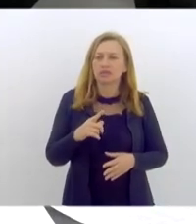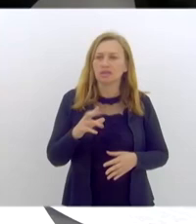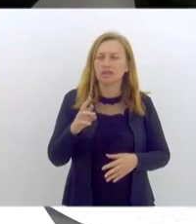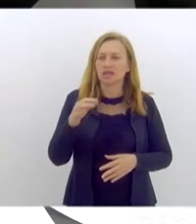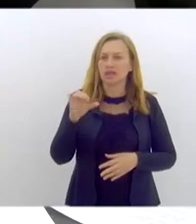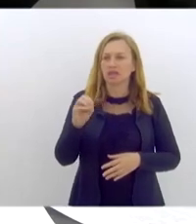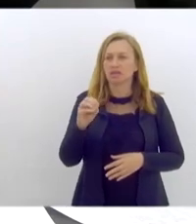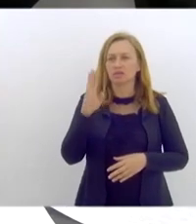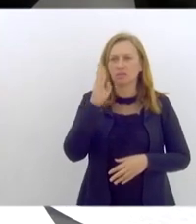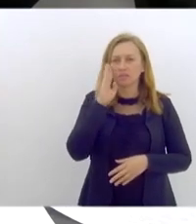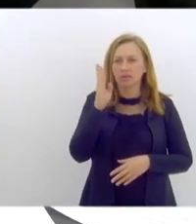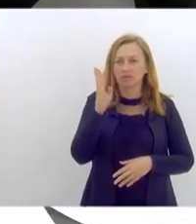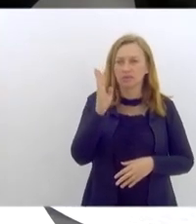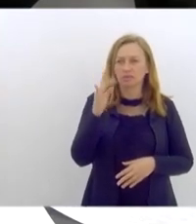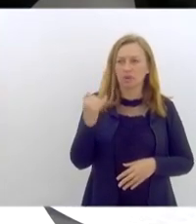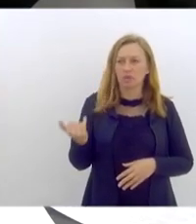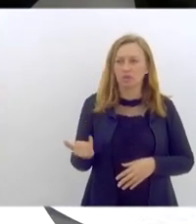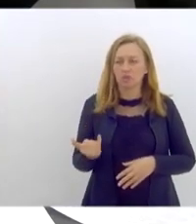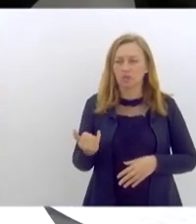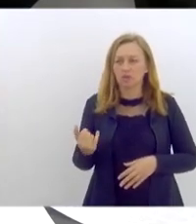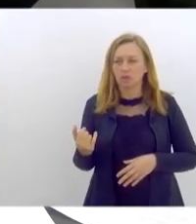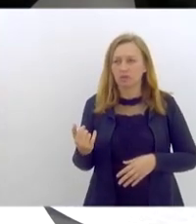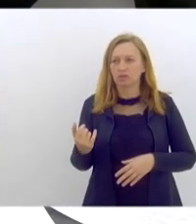abre prioridade no